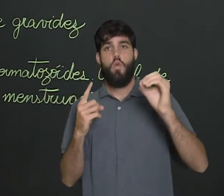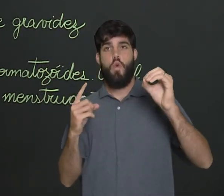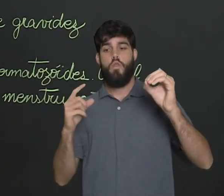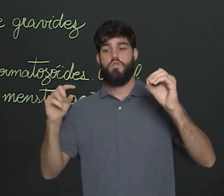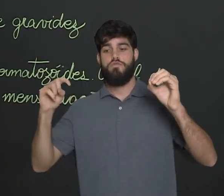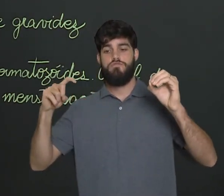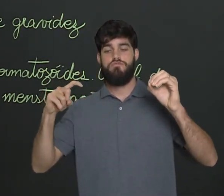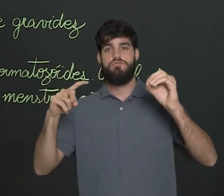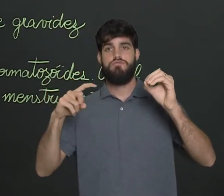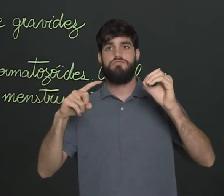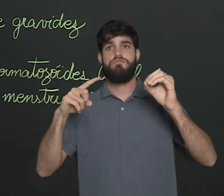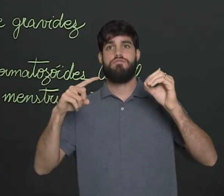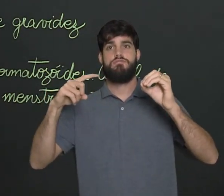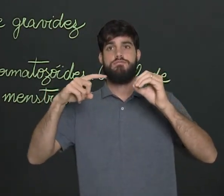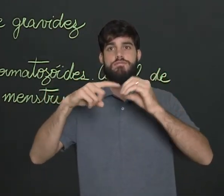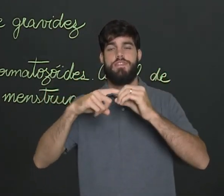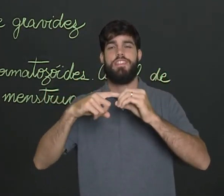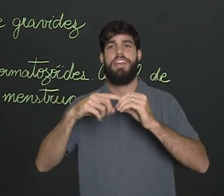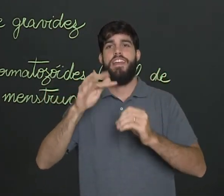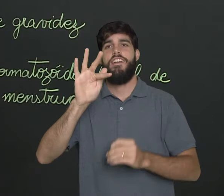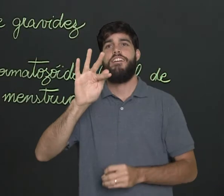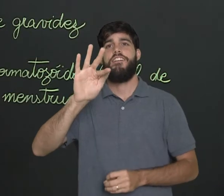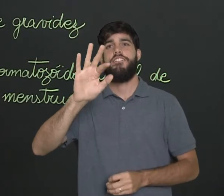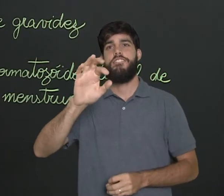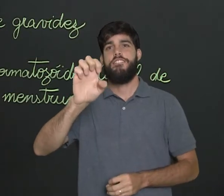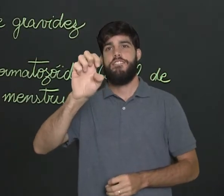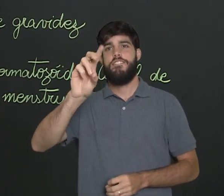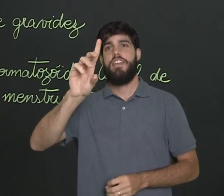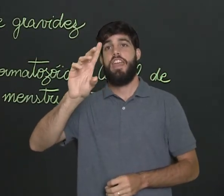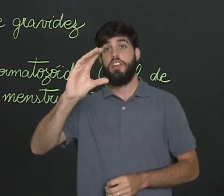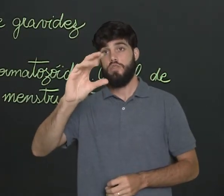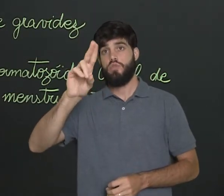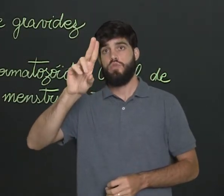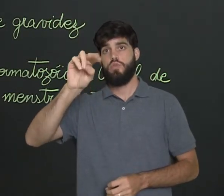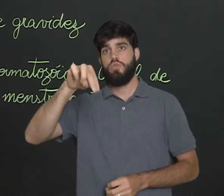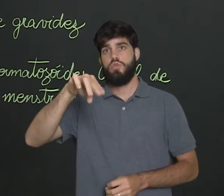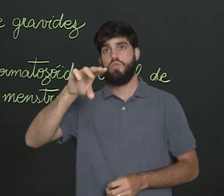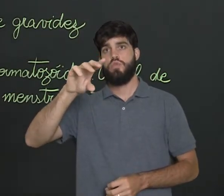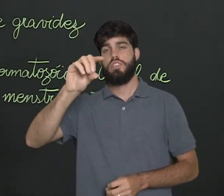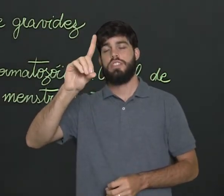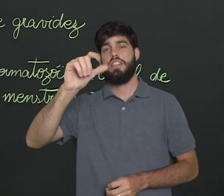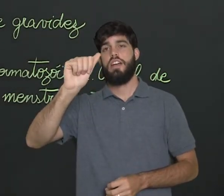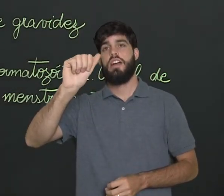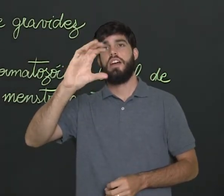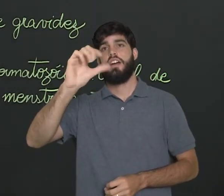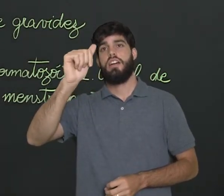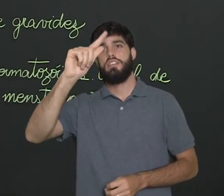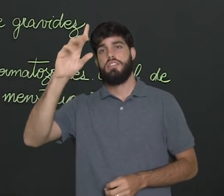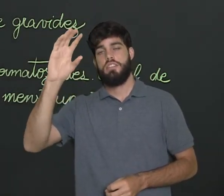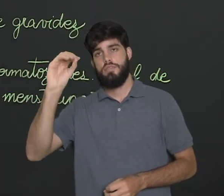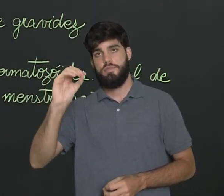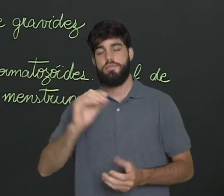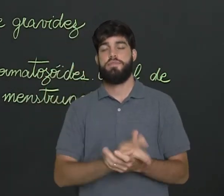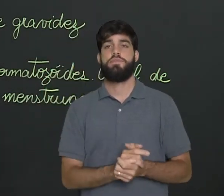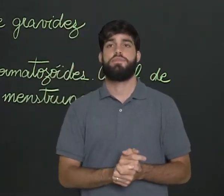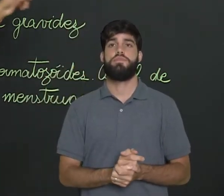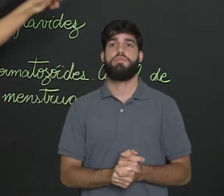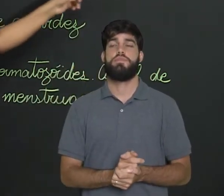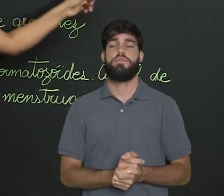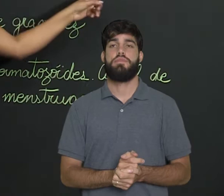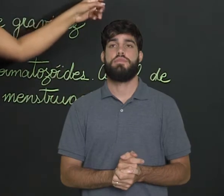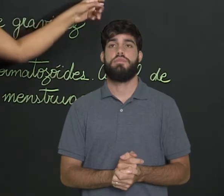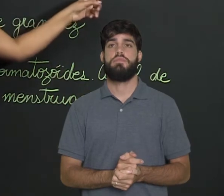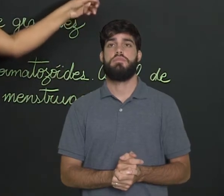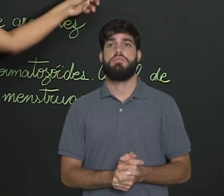rolar o encontro do espermatozoide com o óvulo, a chamada fecundação. Então, destaquei aqui para você, nas tubas uterinas